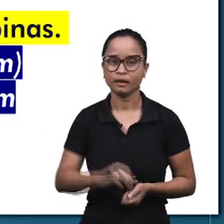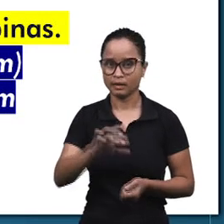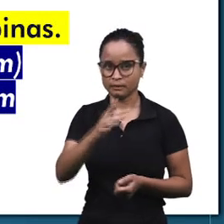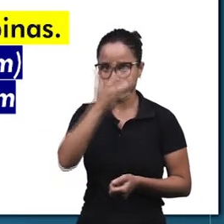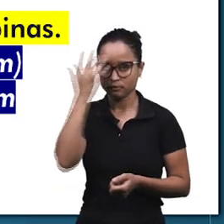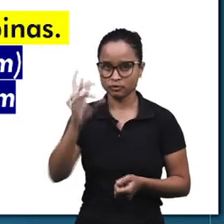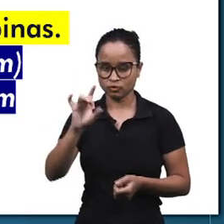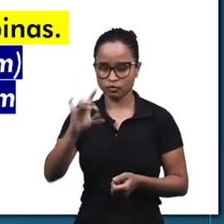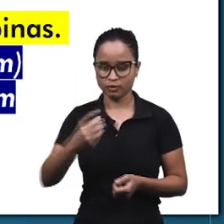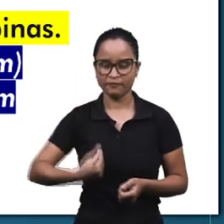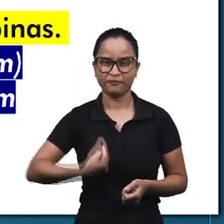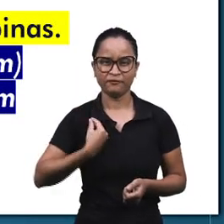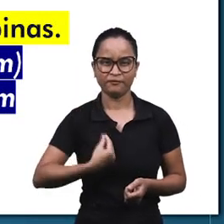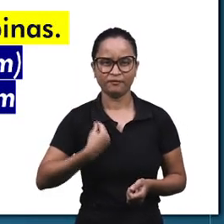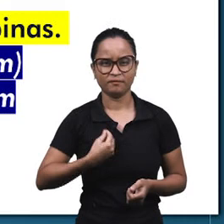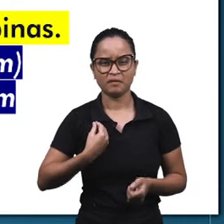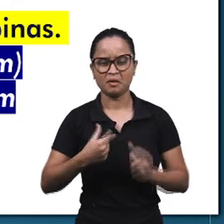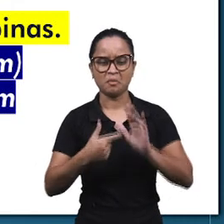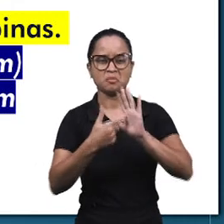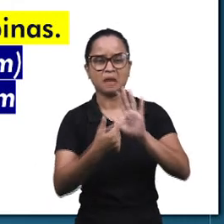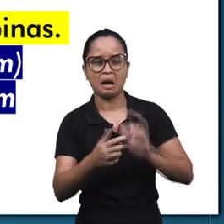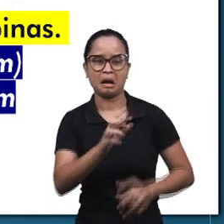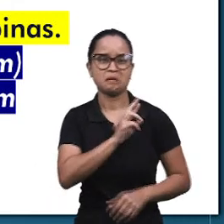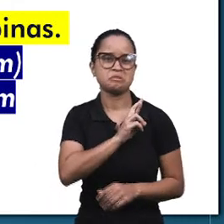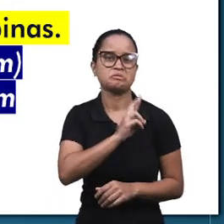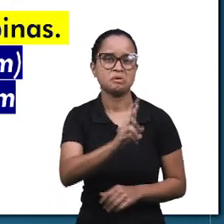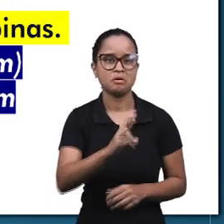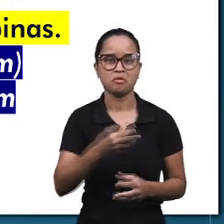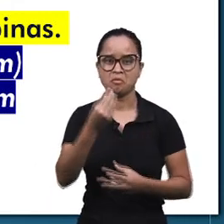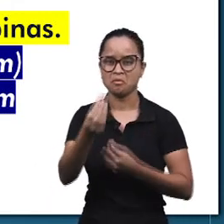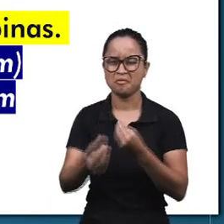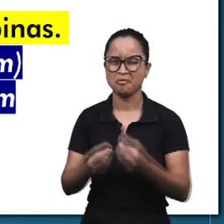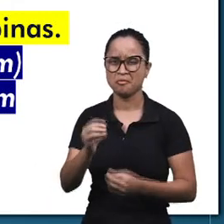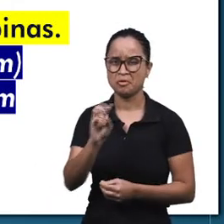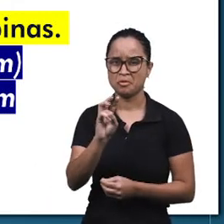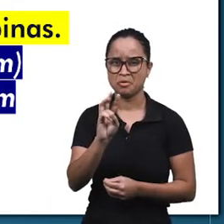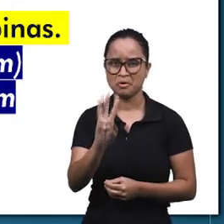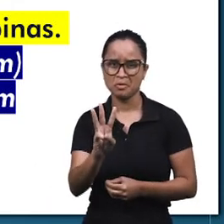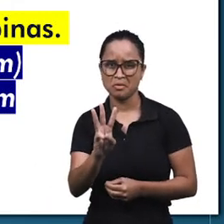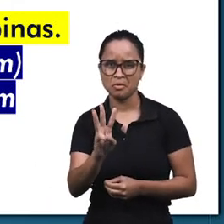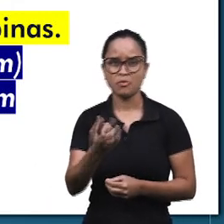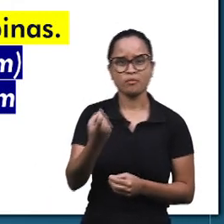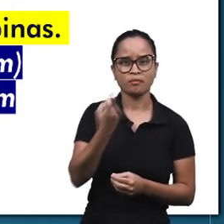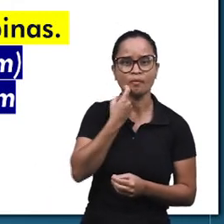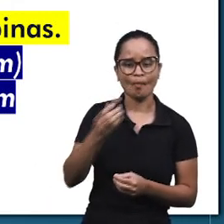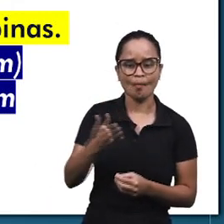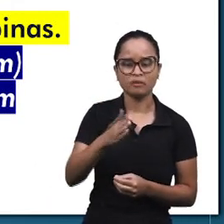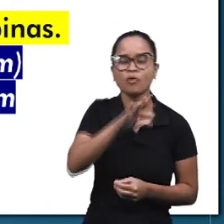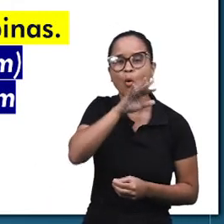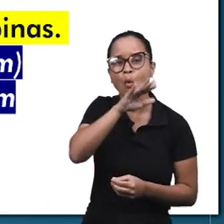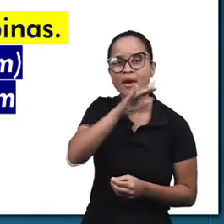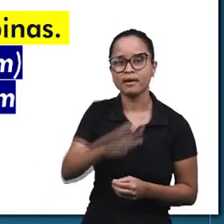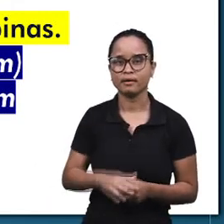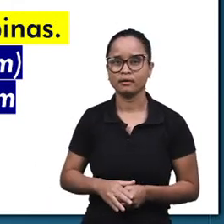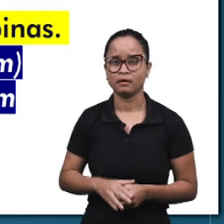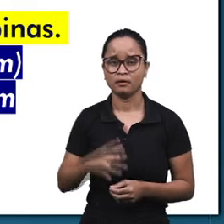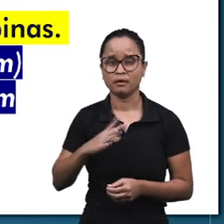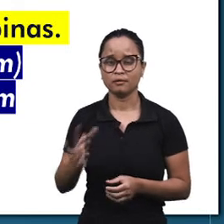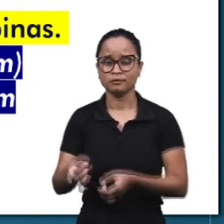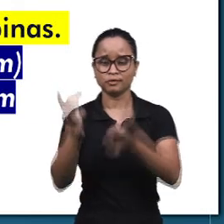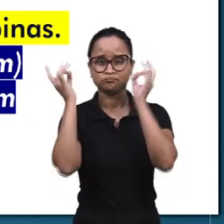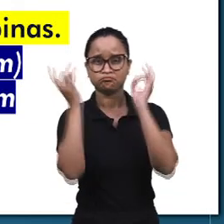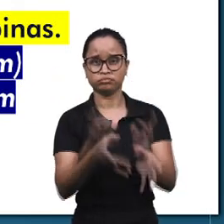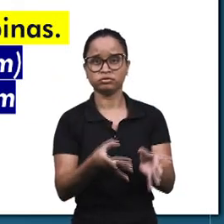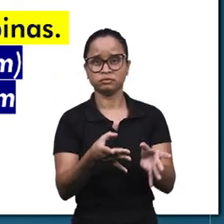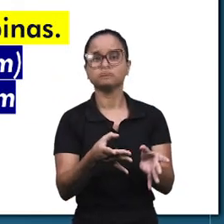só viveram de aparência, de religião, como joio e peixe ruim, serão lançados